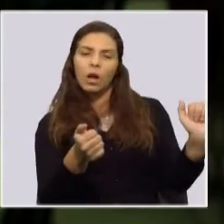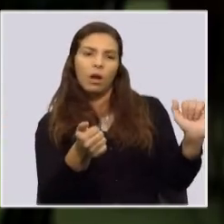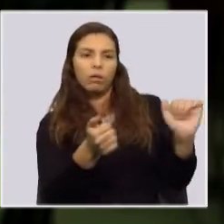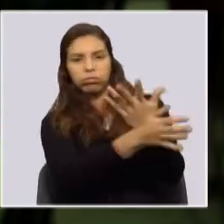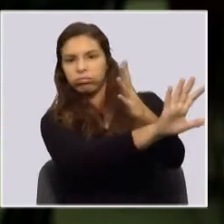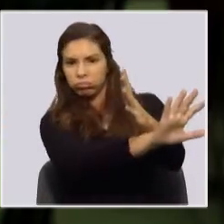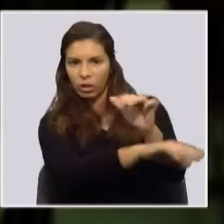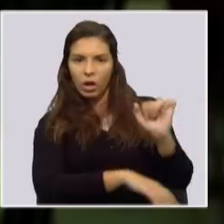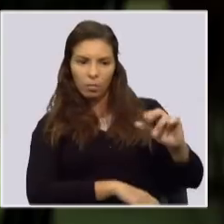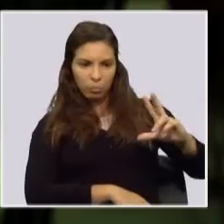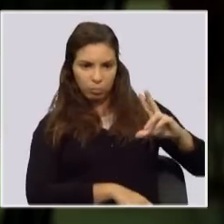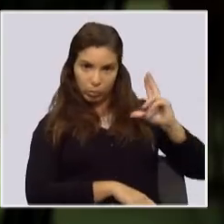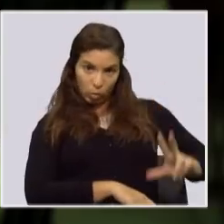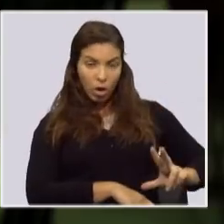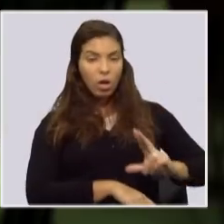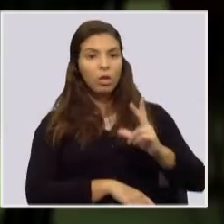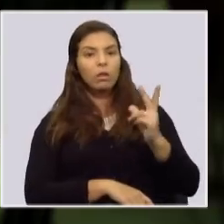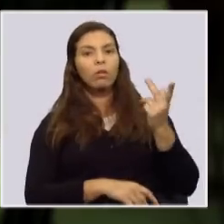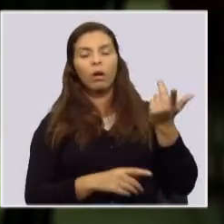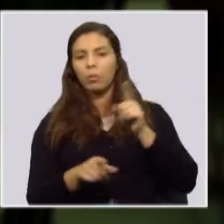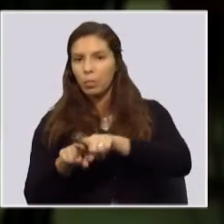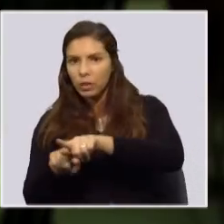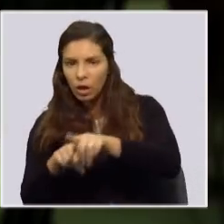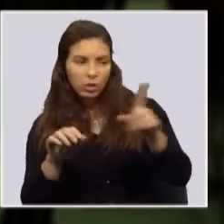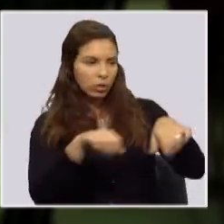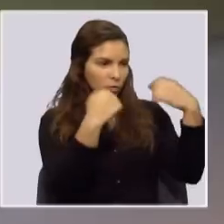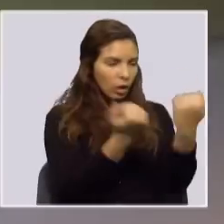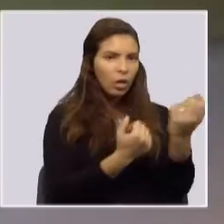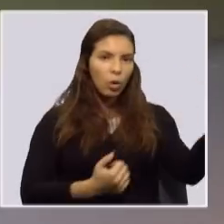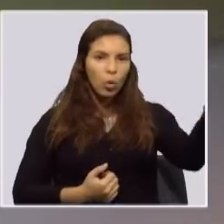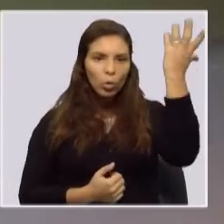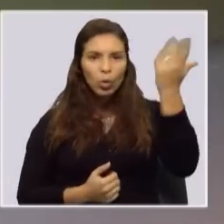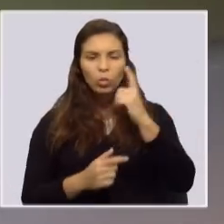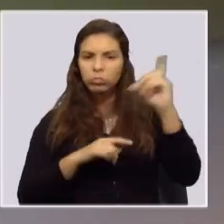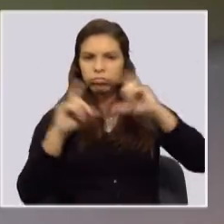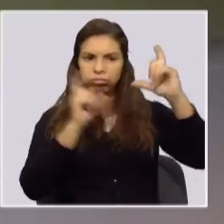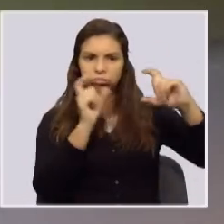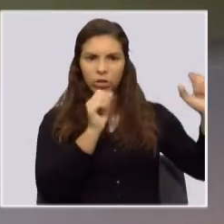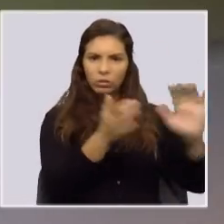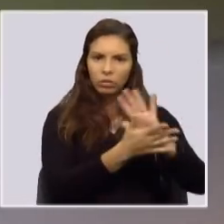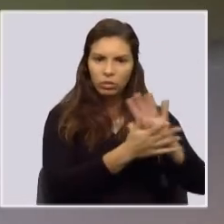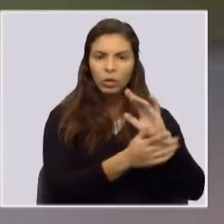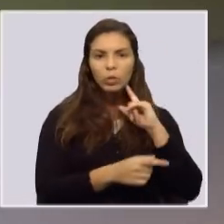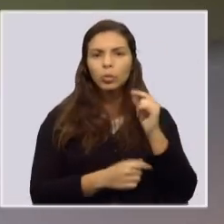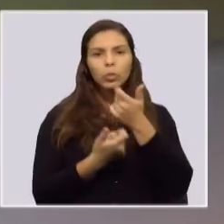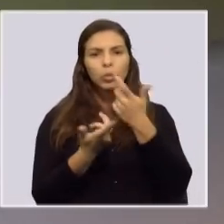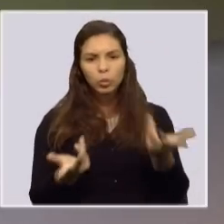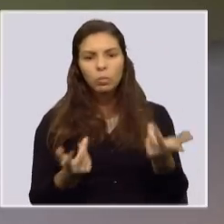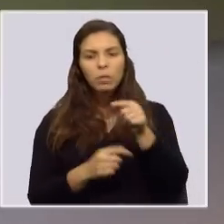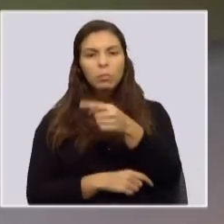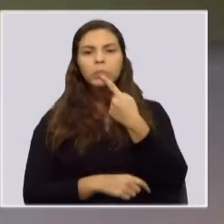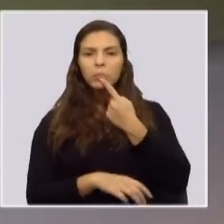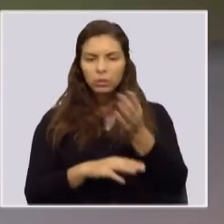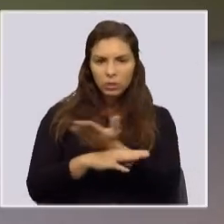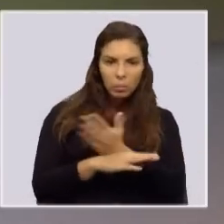incêndios, acompanhaste crises de refugiados, fazes política, fazes sociedade, fazes cultura. É fácil para ti